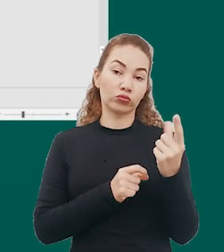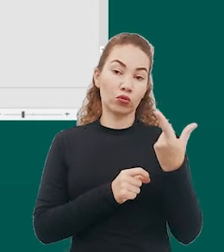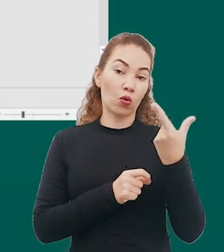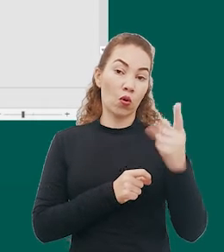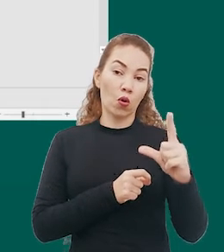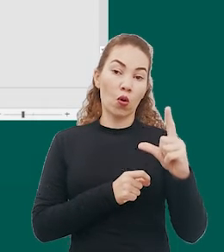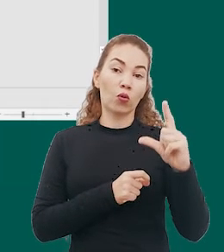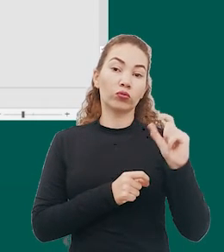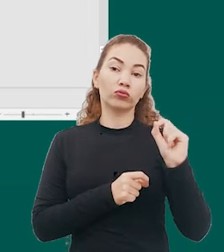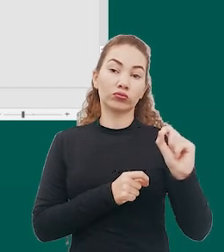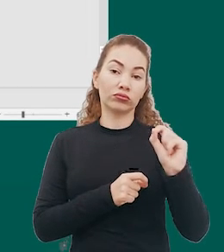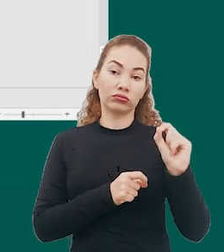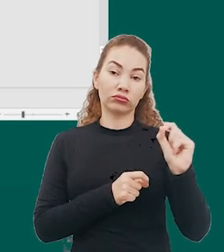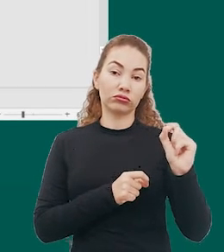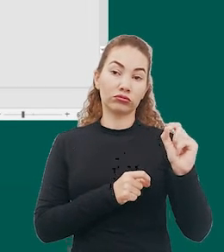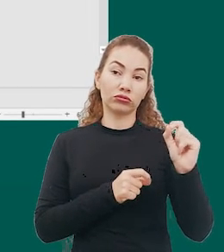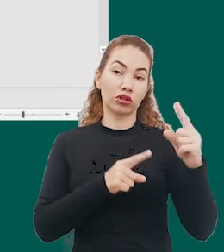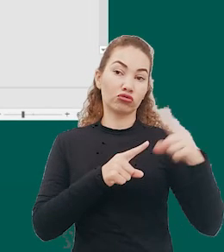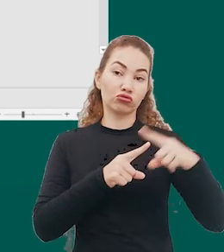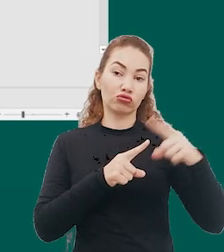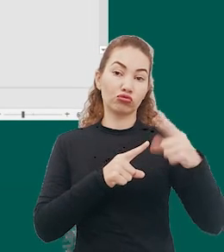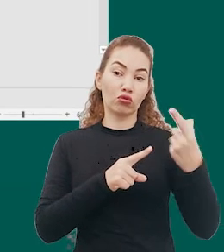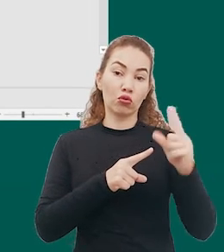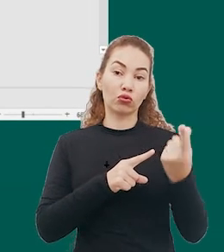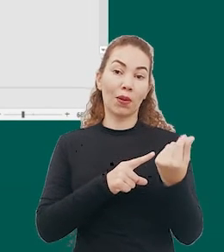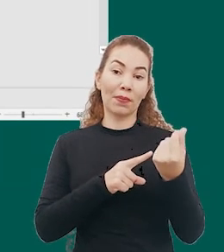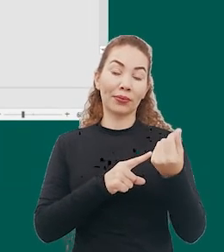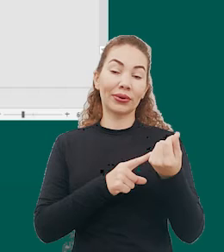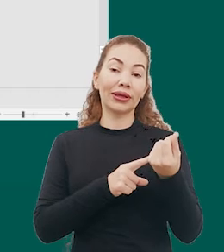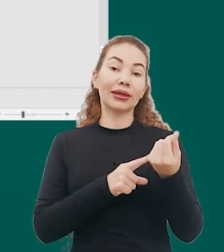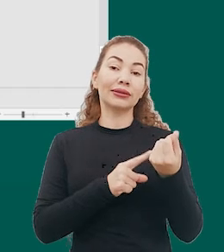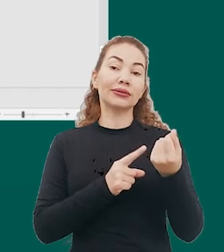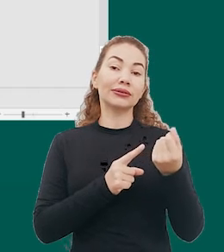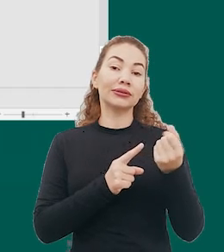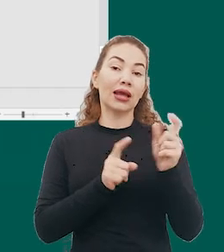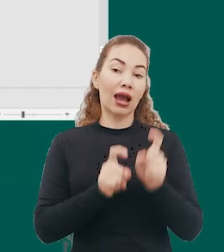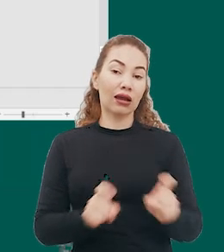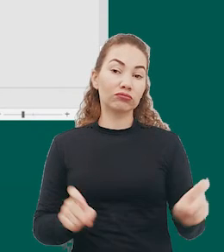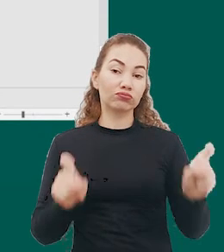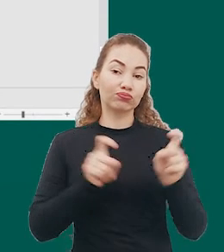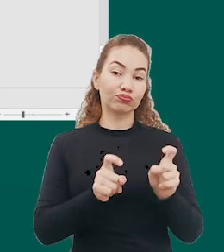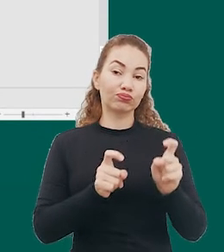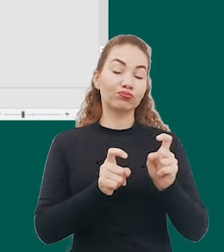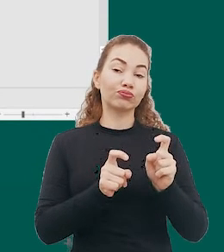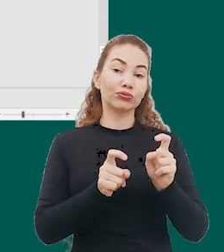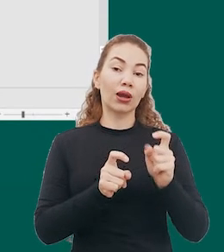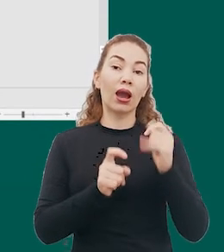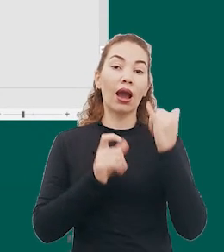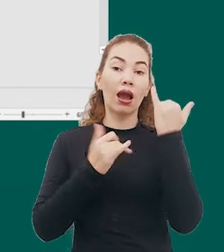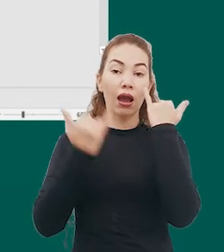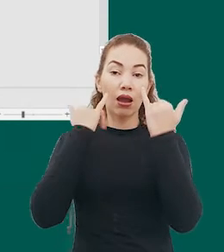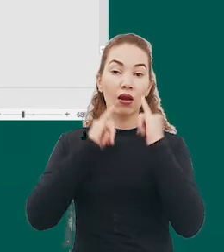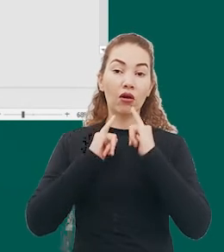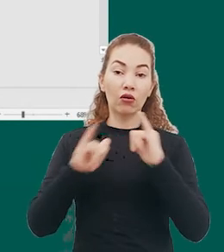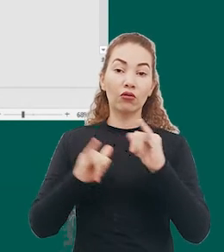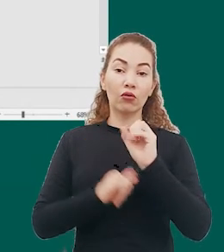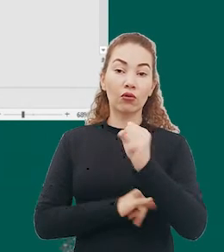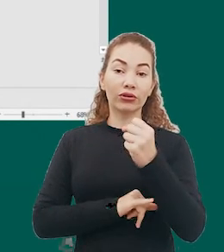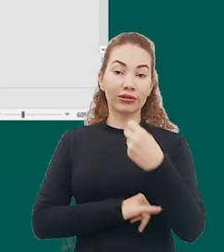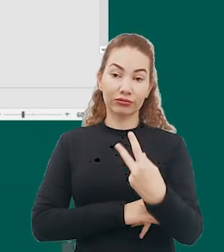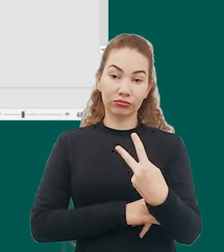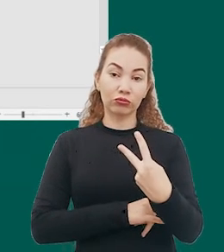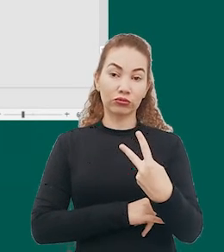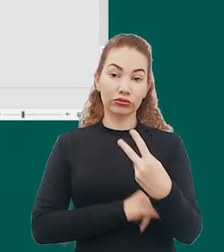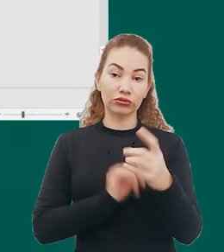certo? Qualquer outra moeda digital, nós estaremos informando o código